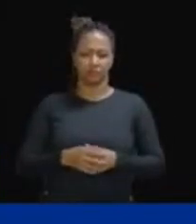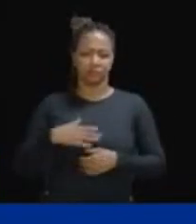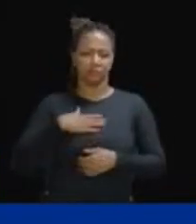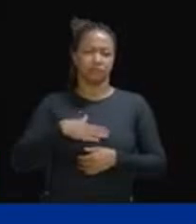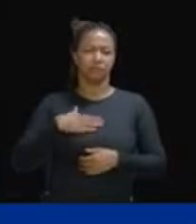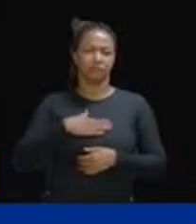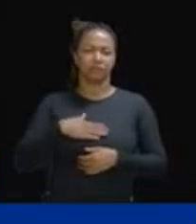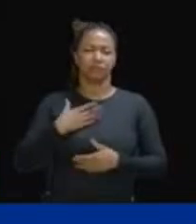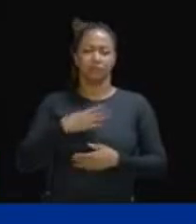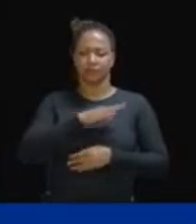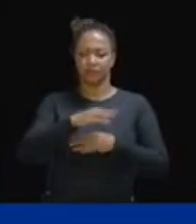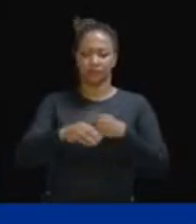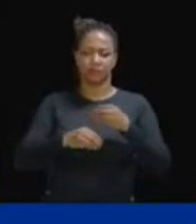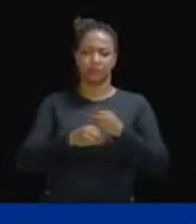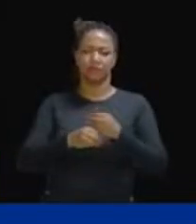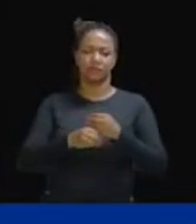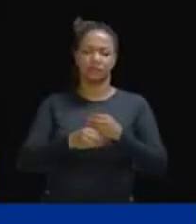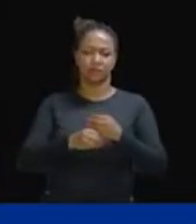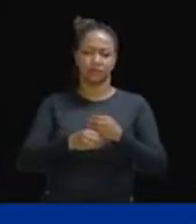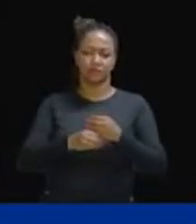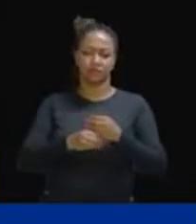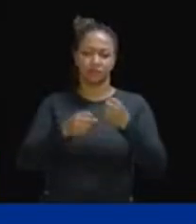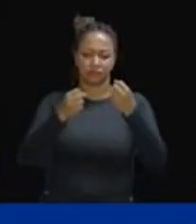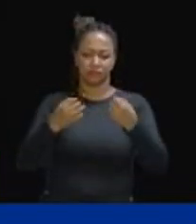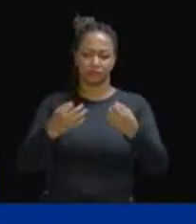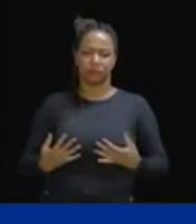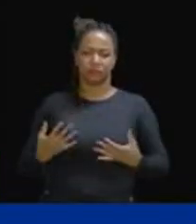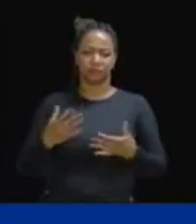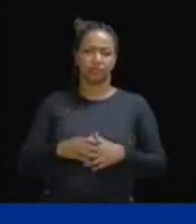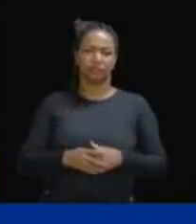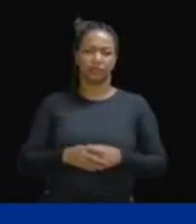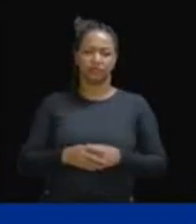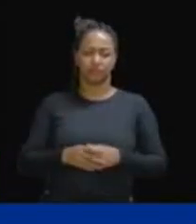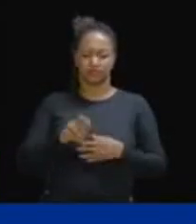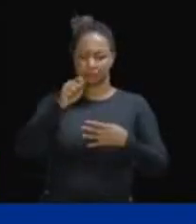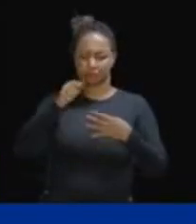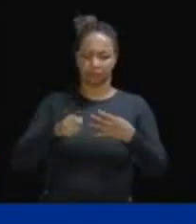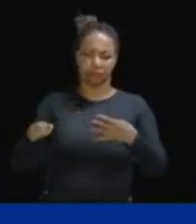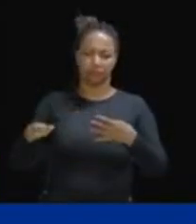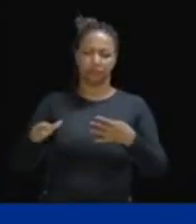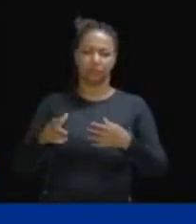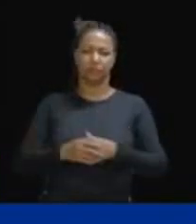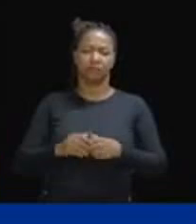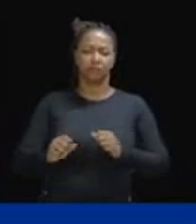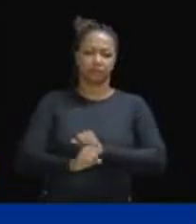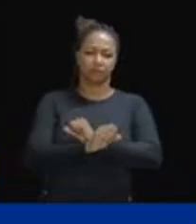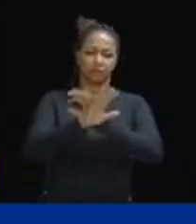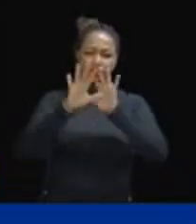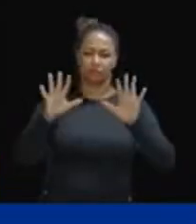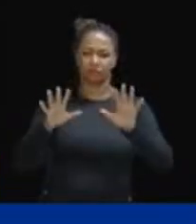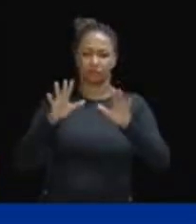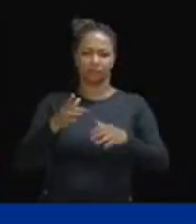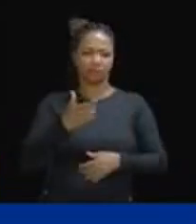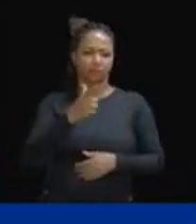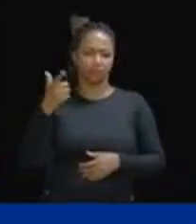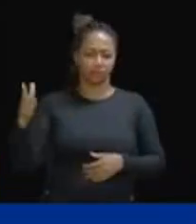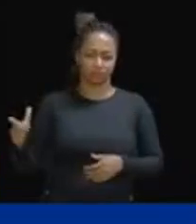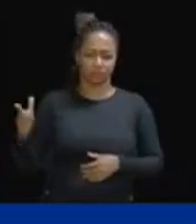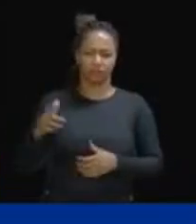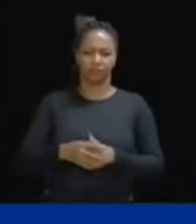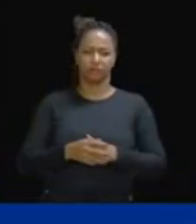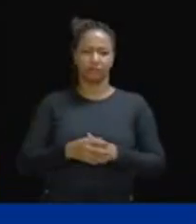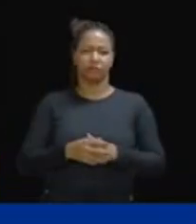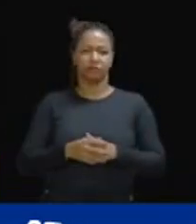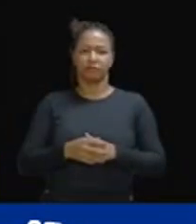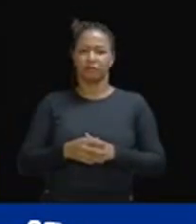só de ressaltar alguns pontos. A sentença, ela expõe com clareza que não houve